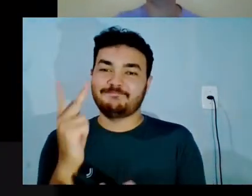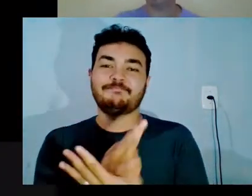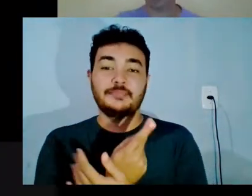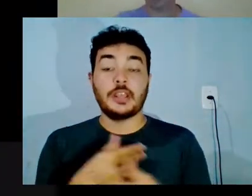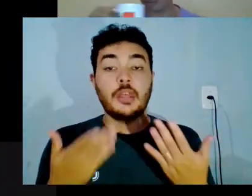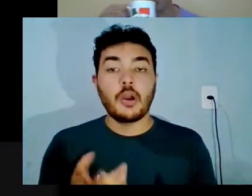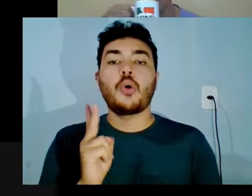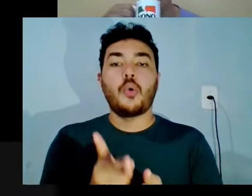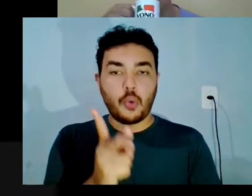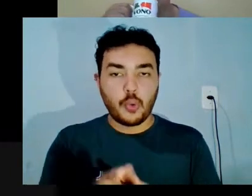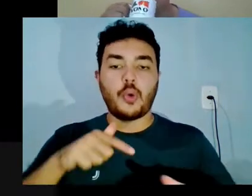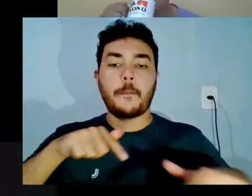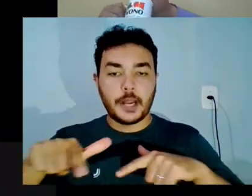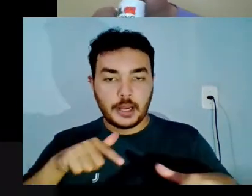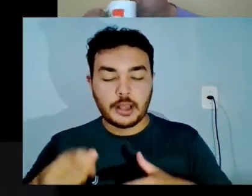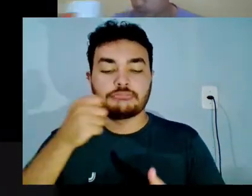continuaram trabalhando, né,